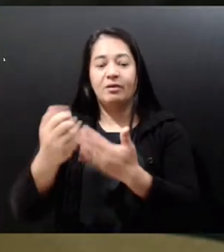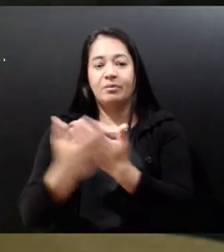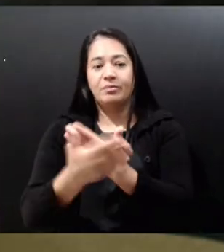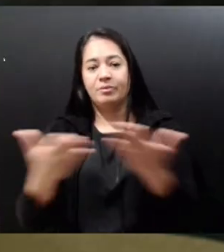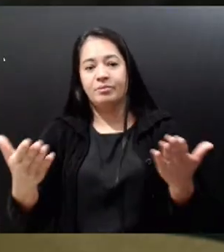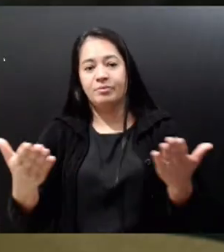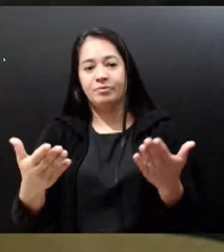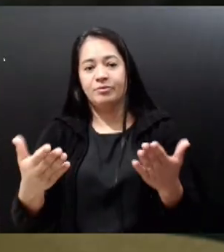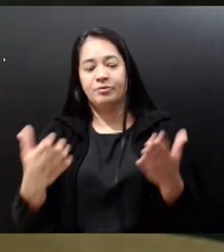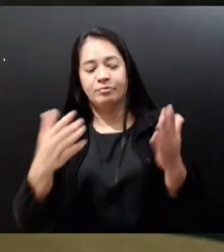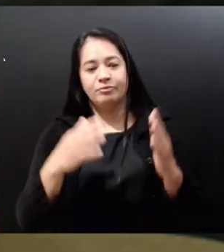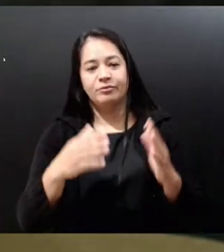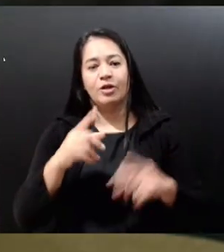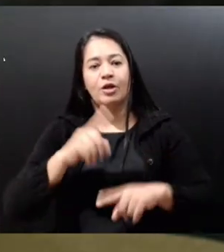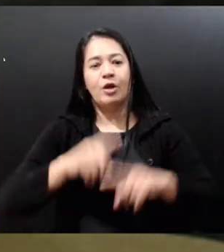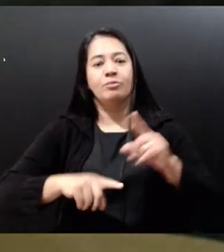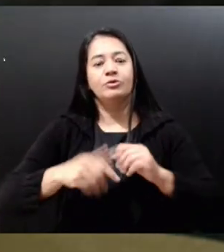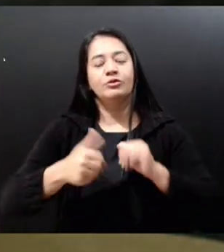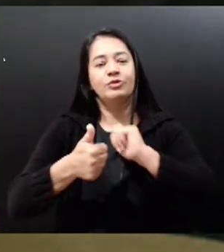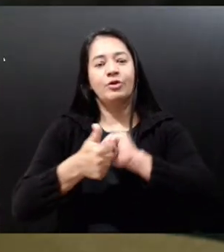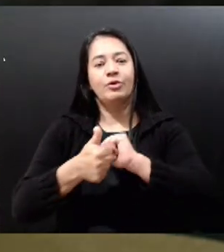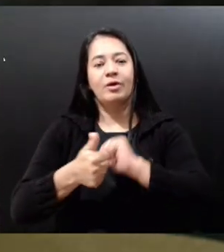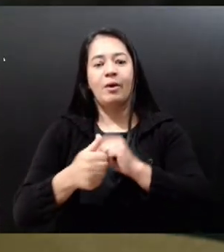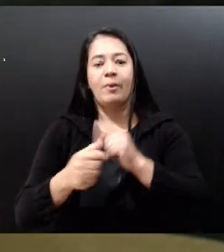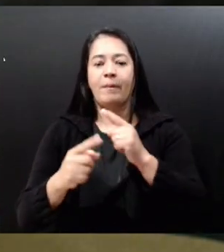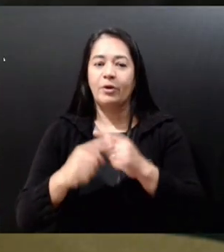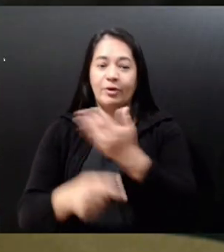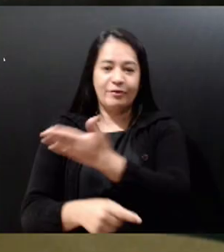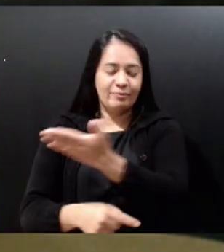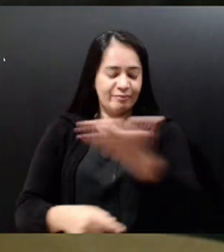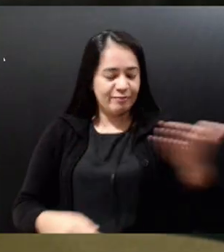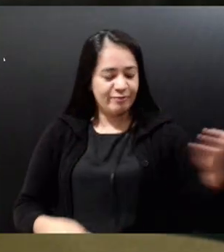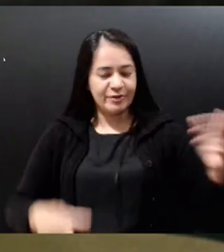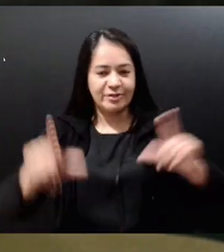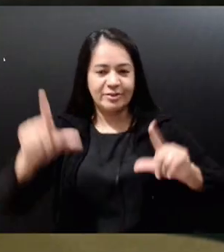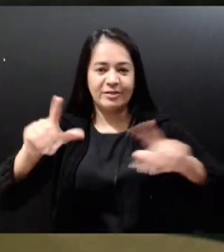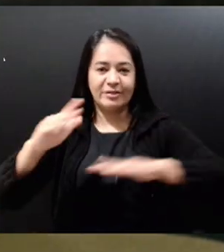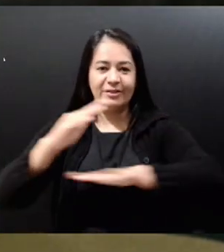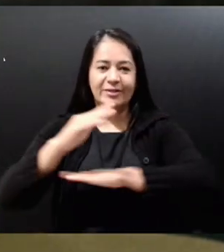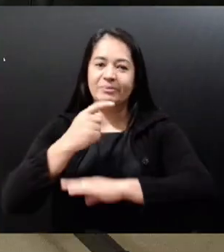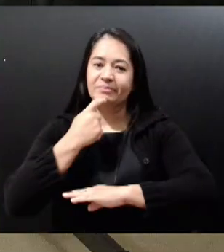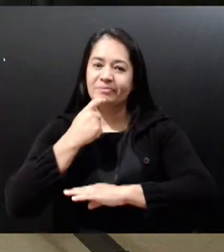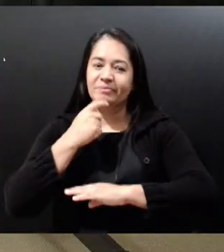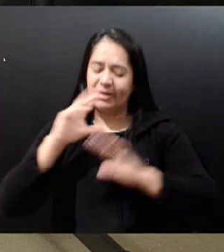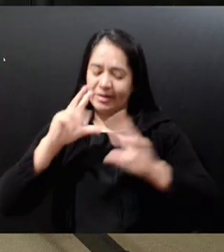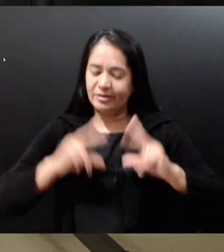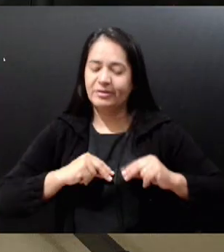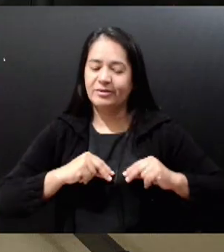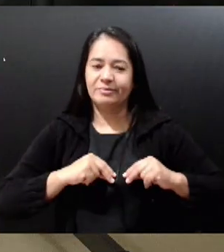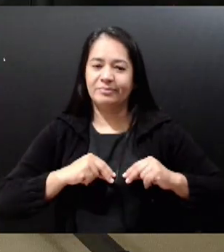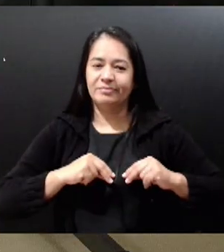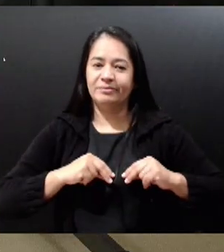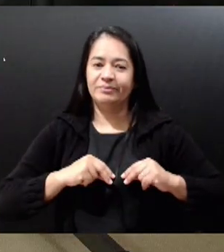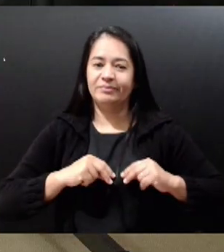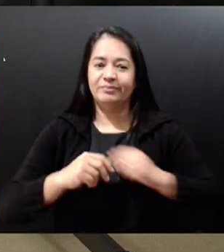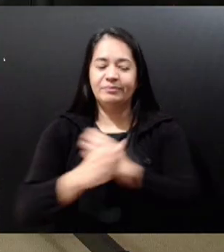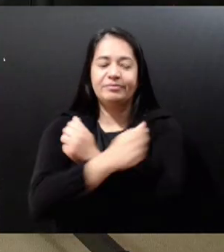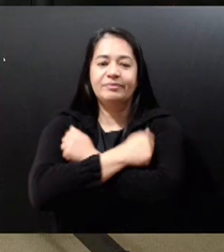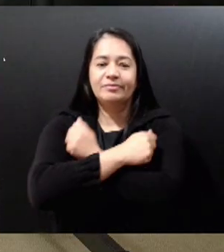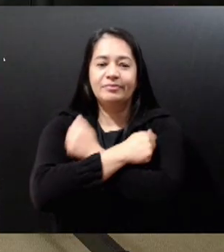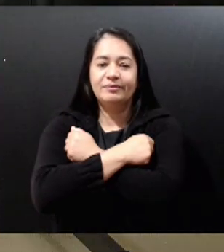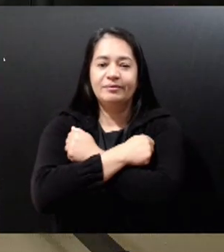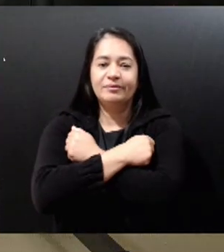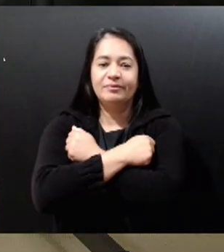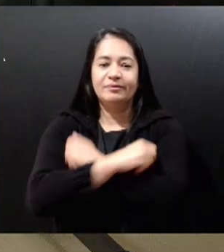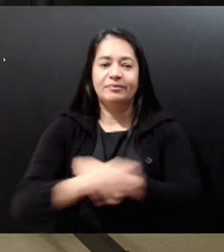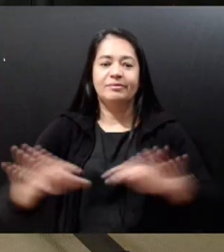de qualidade, porque você, telespectador da TV Câmara Campinas, merece. Grande abraço, fique muito bem,